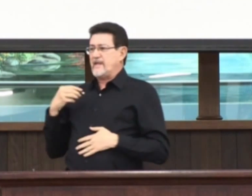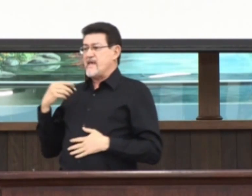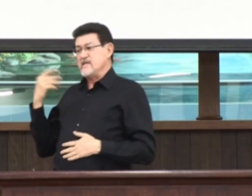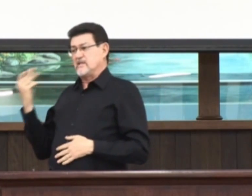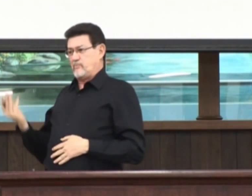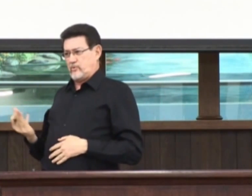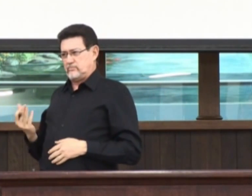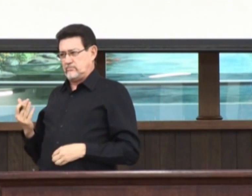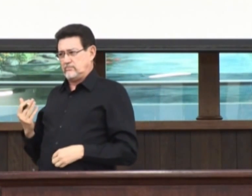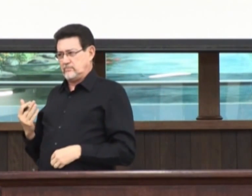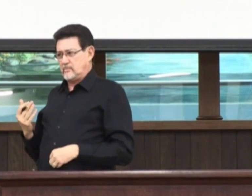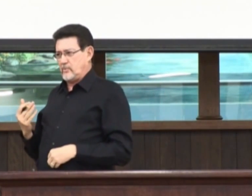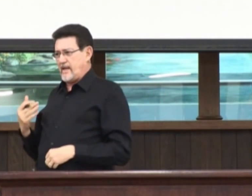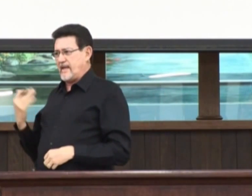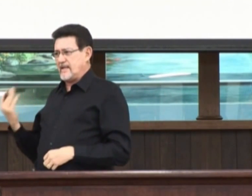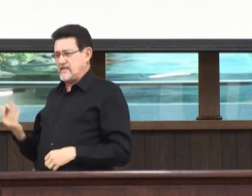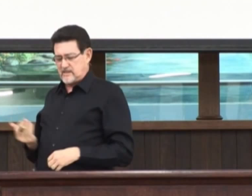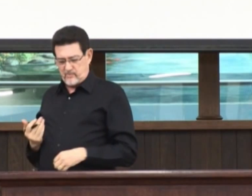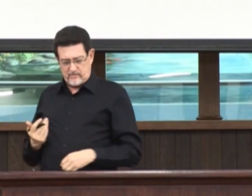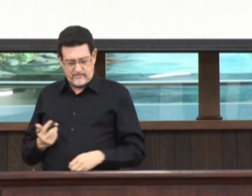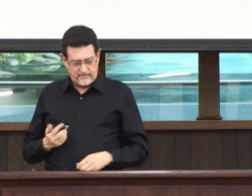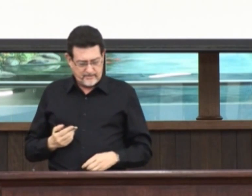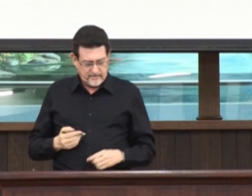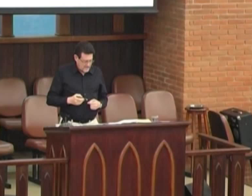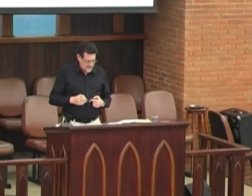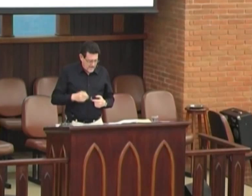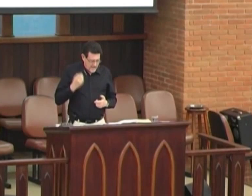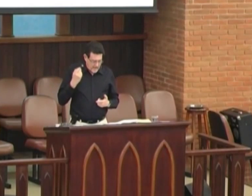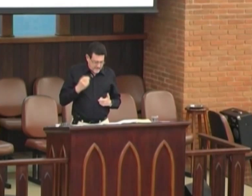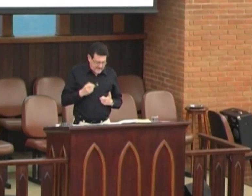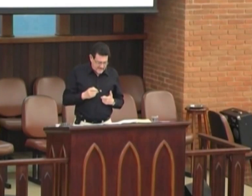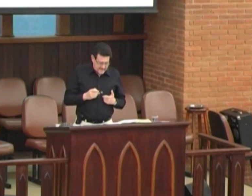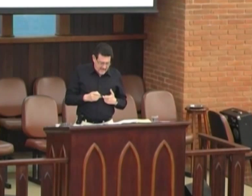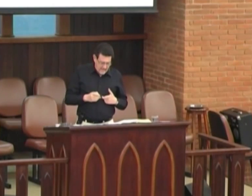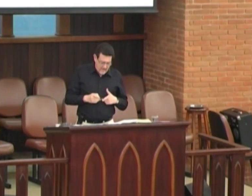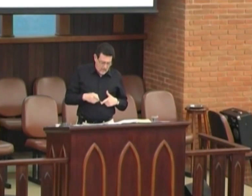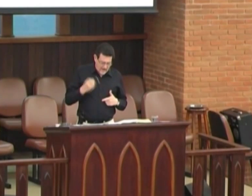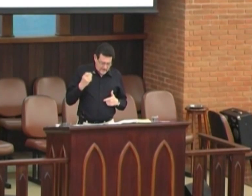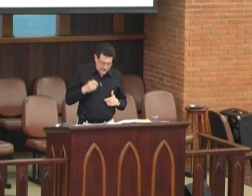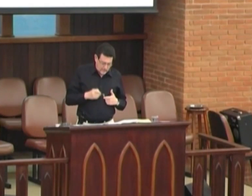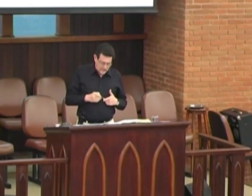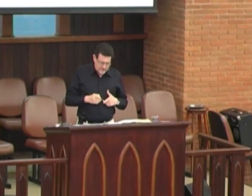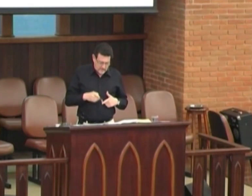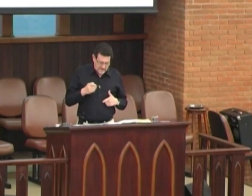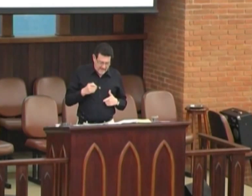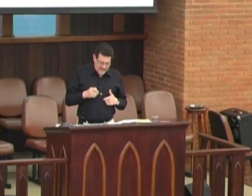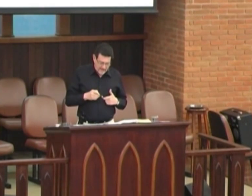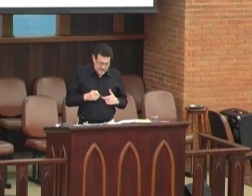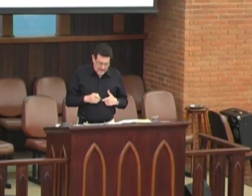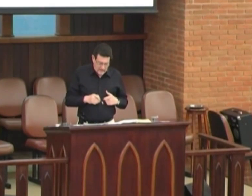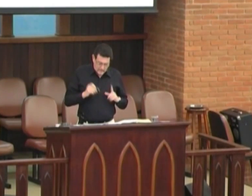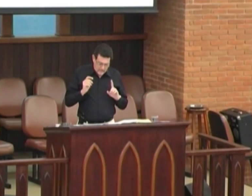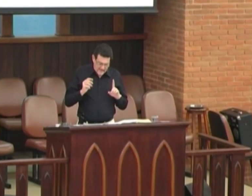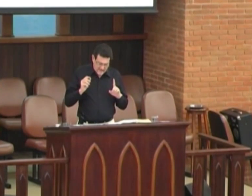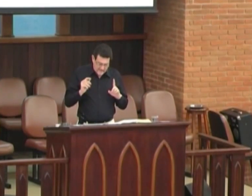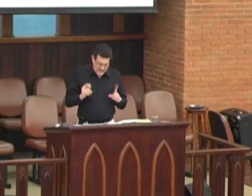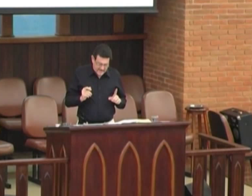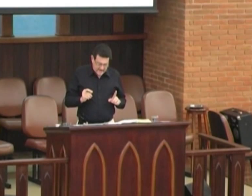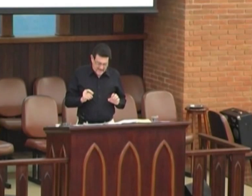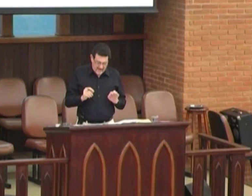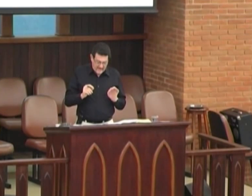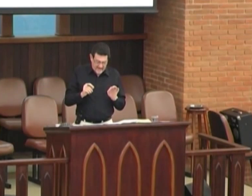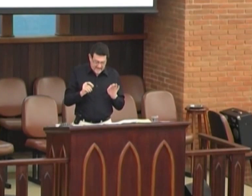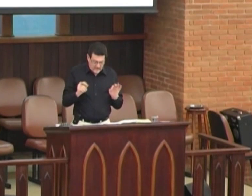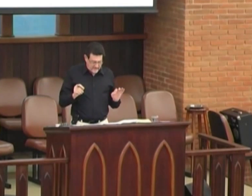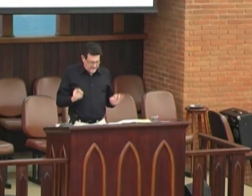Existe o deísmo. O que é deísmo? É o sistema ou atitude dos que rejeitam toda